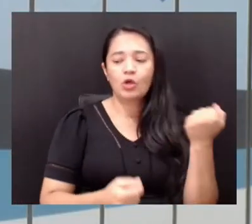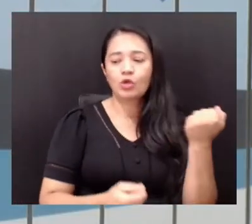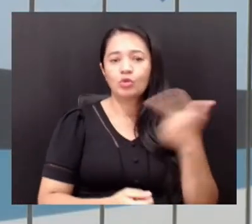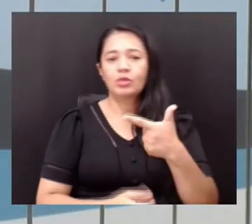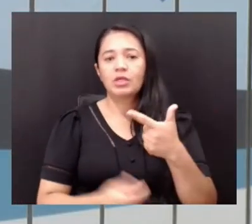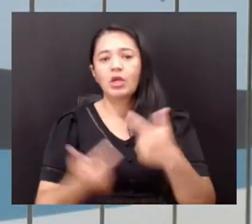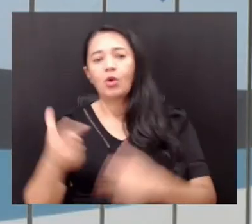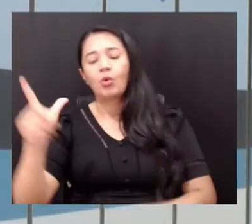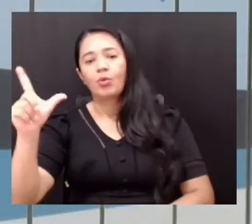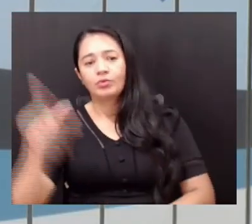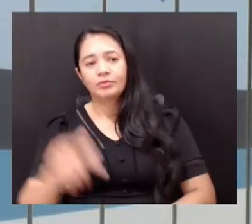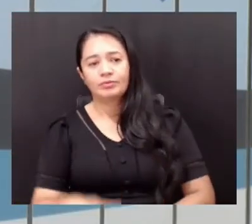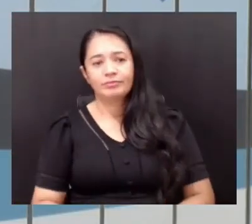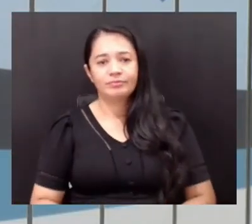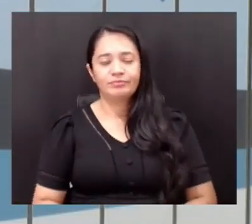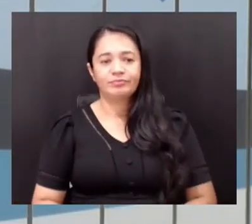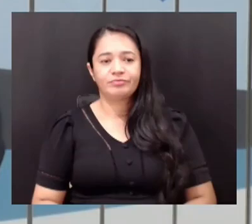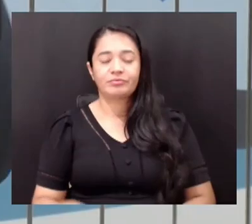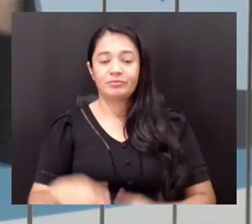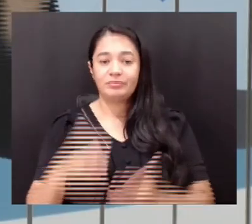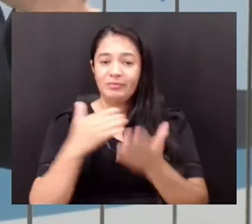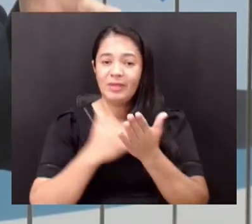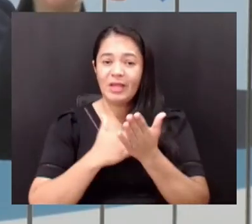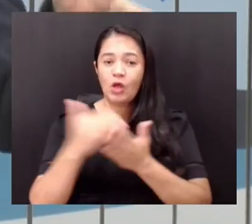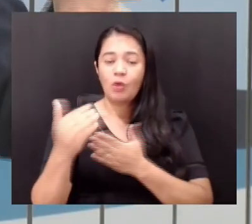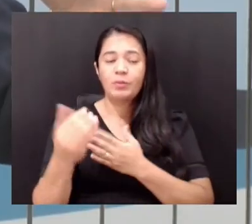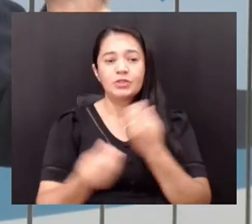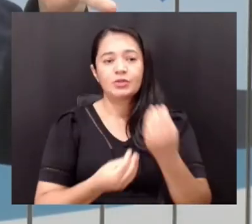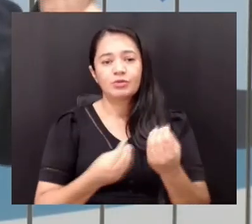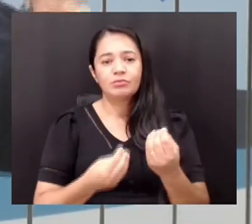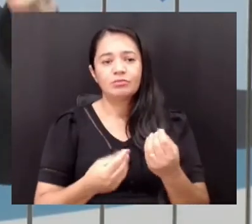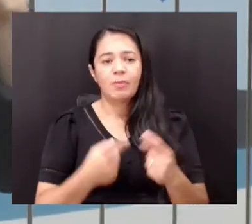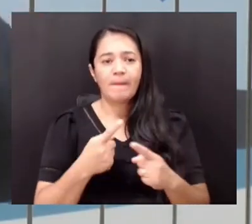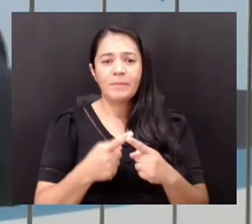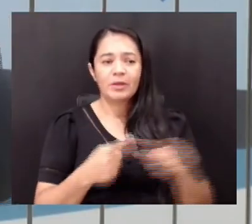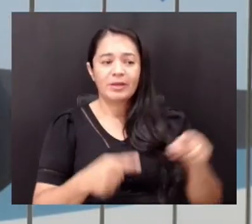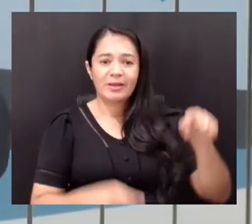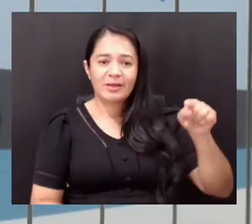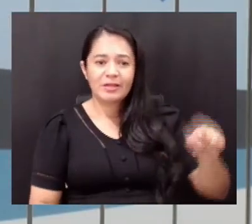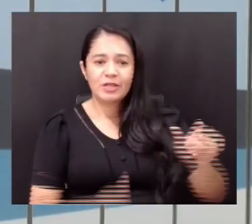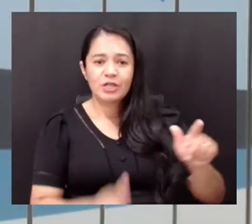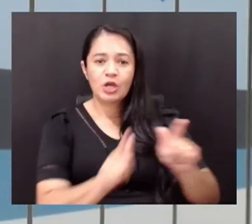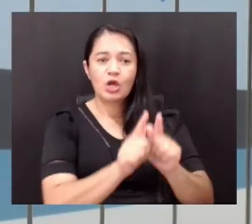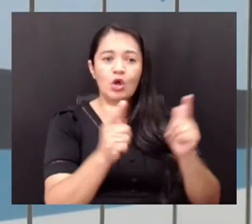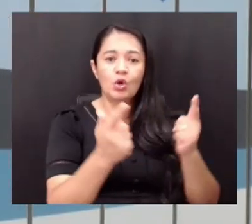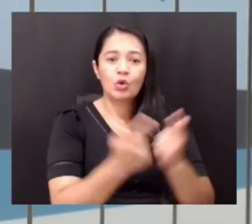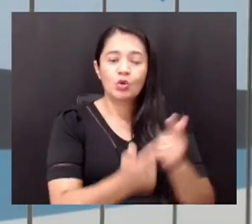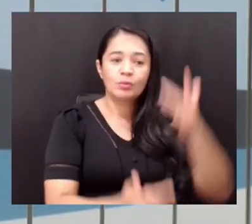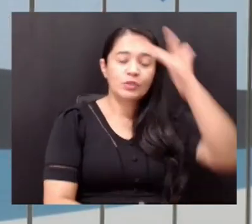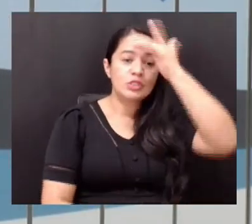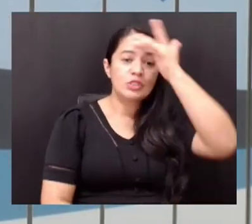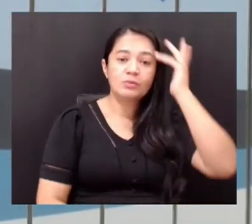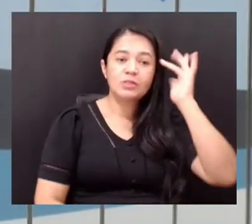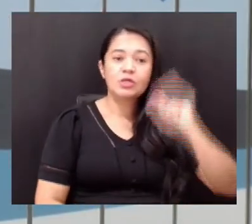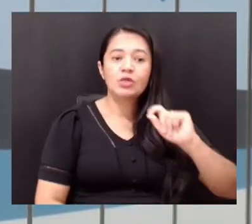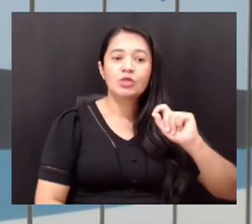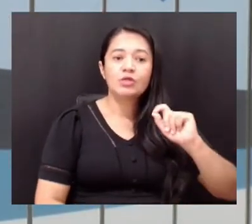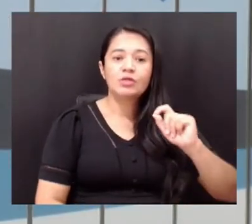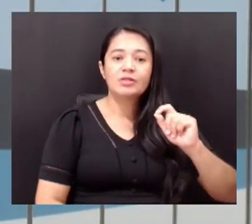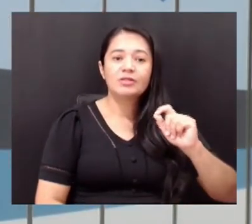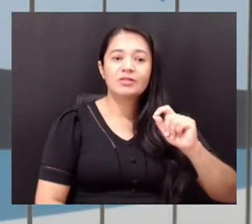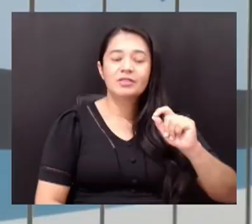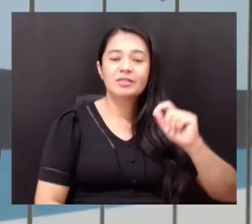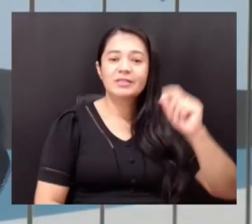ela partiu do pressuposto que talvez era um grupo de pessoas que tinham um coeficiente de